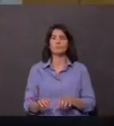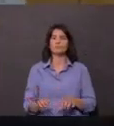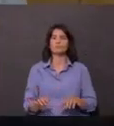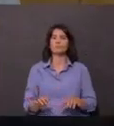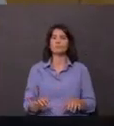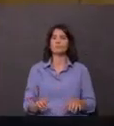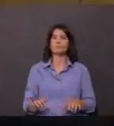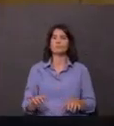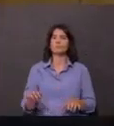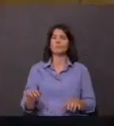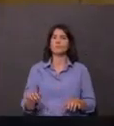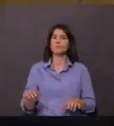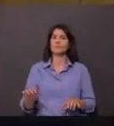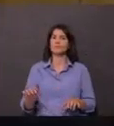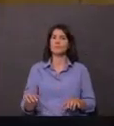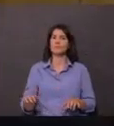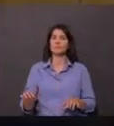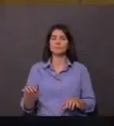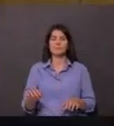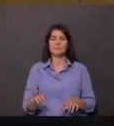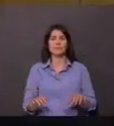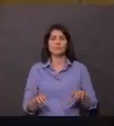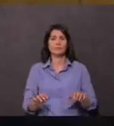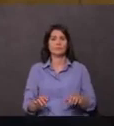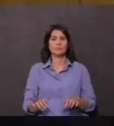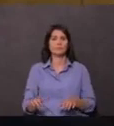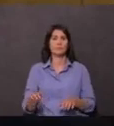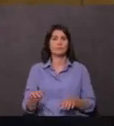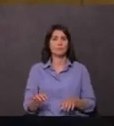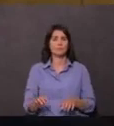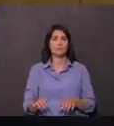Thank you.